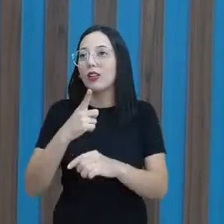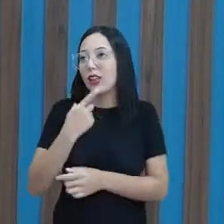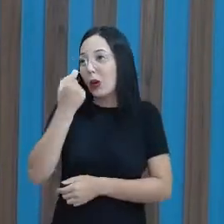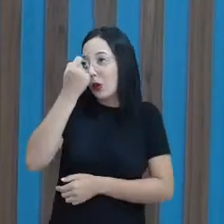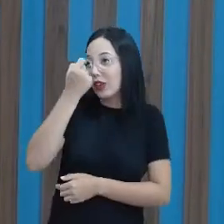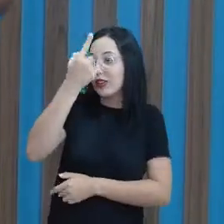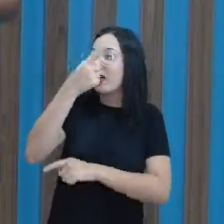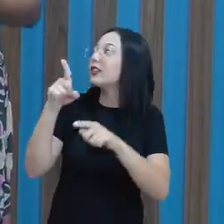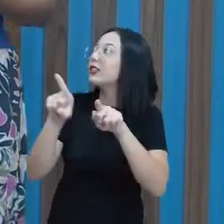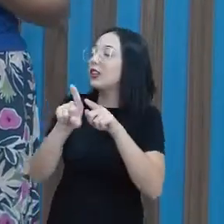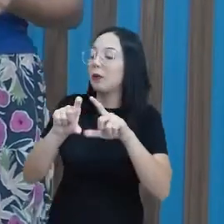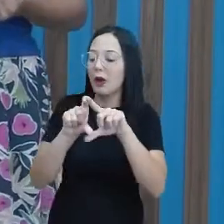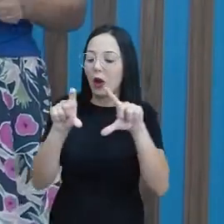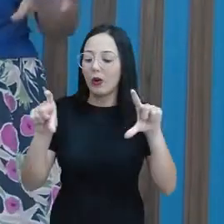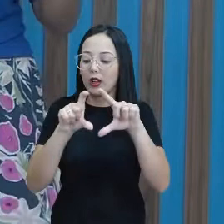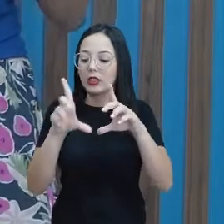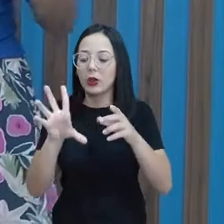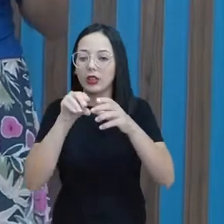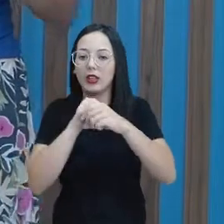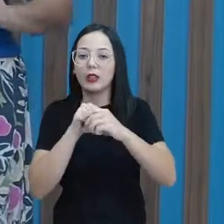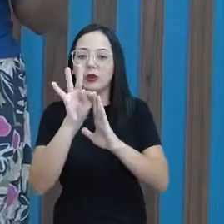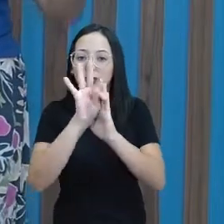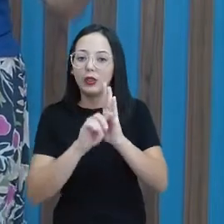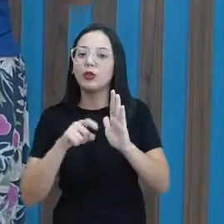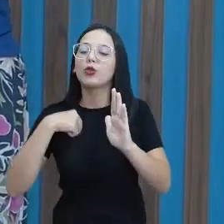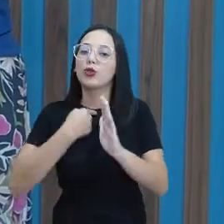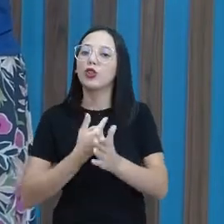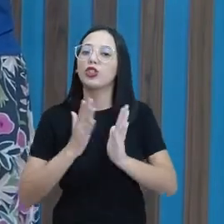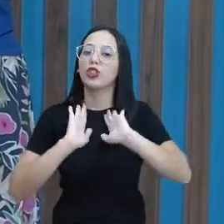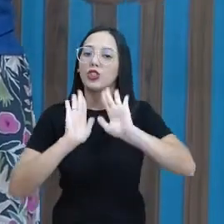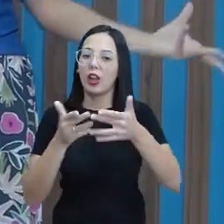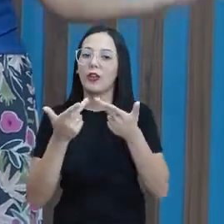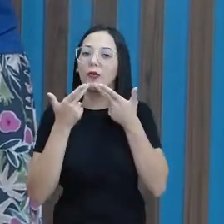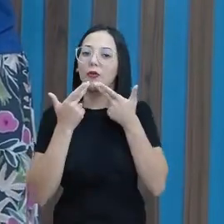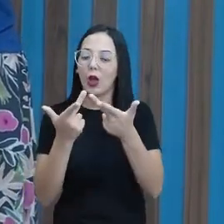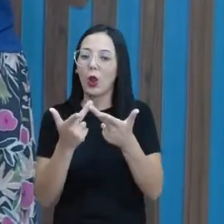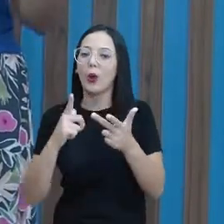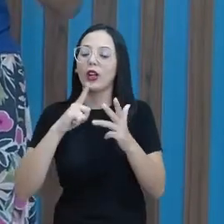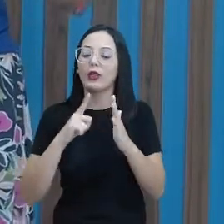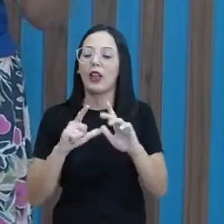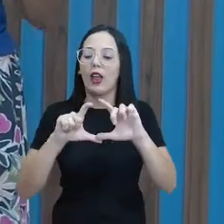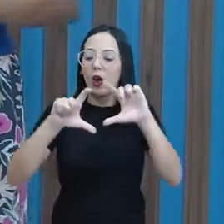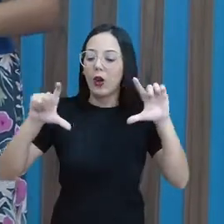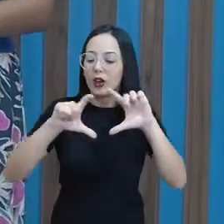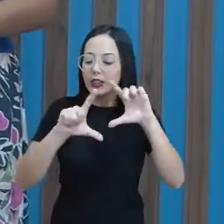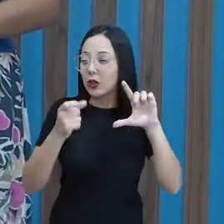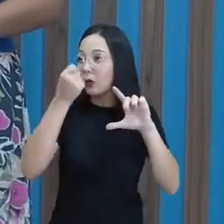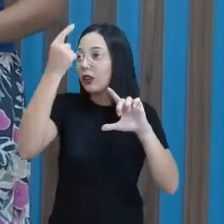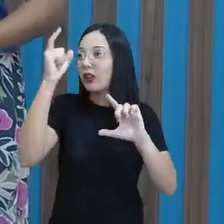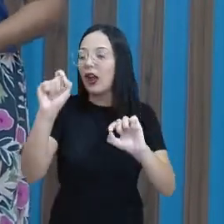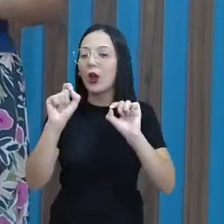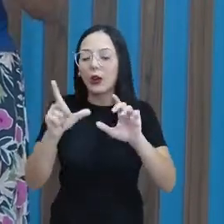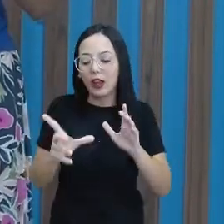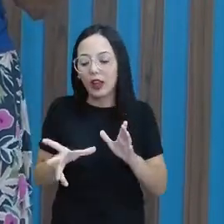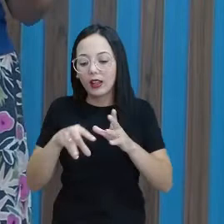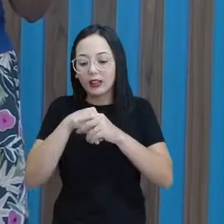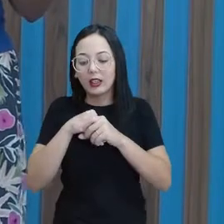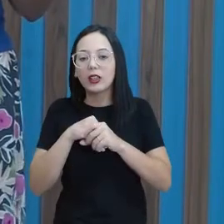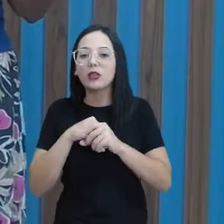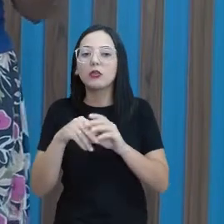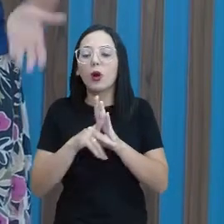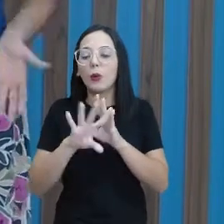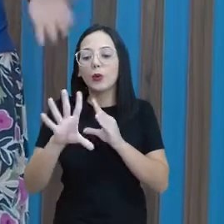ou oração acessória no texto. A gente já falou o que é essa oração acessória. O que é essa ideia? É um elemento